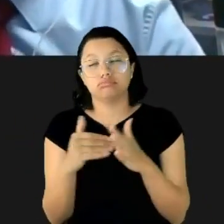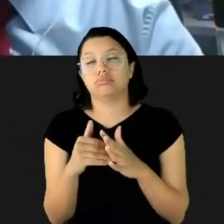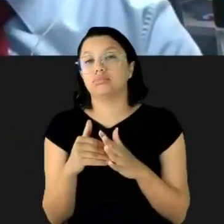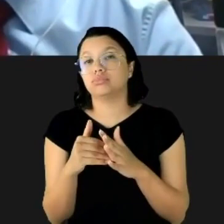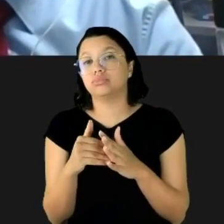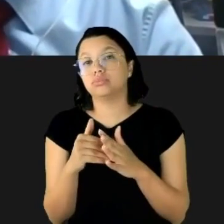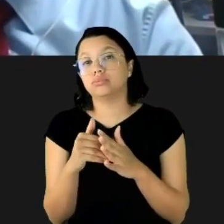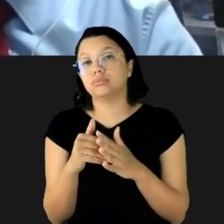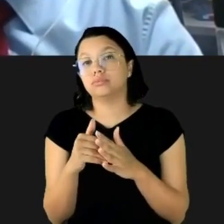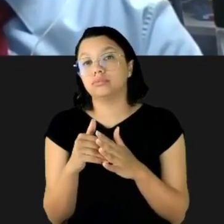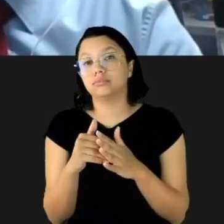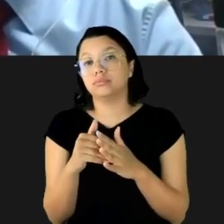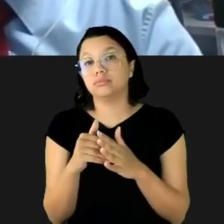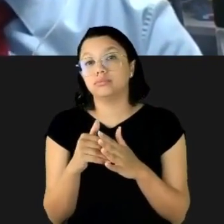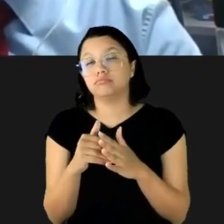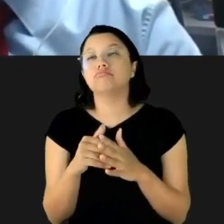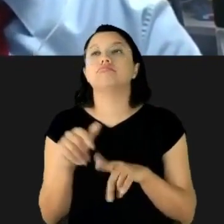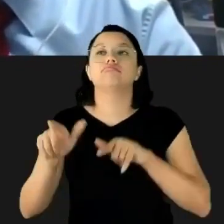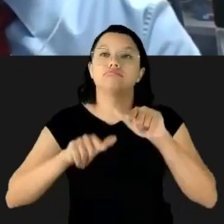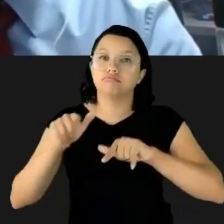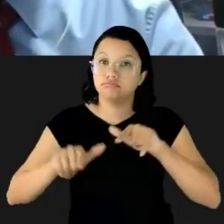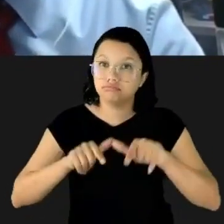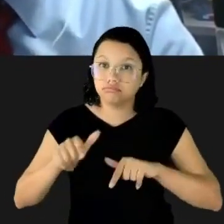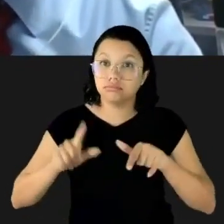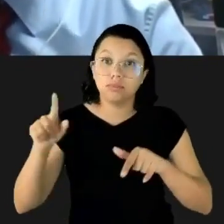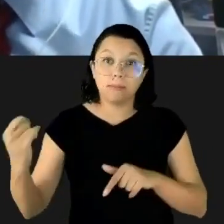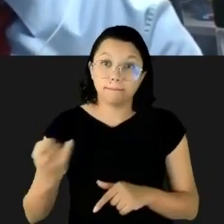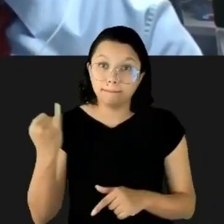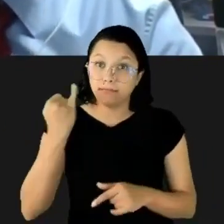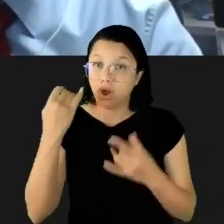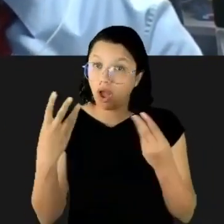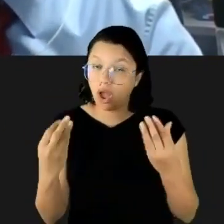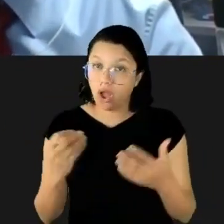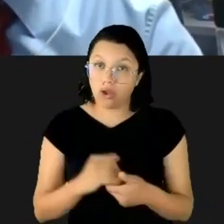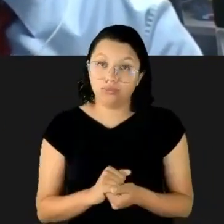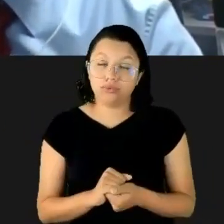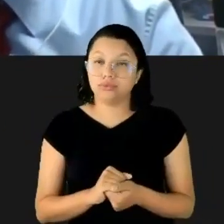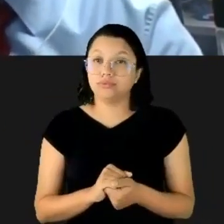funções são importantes